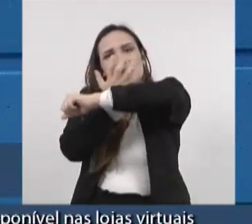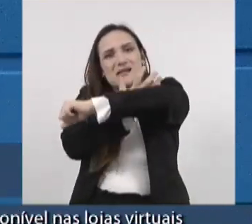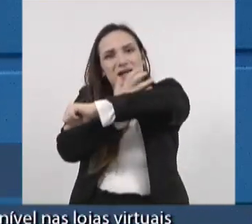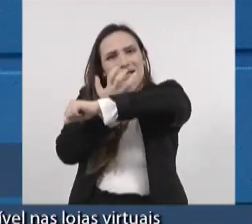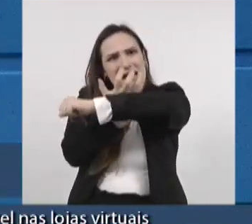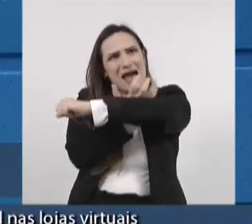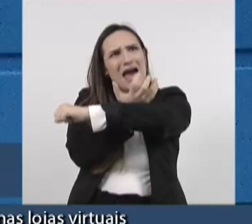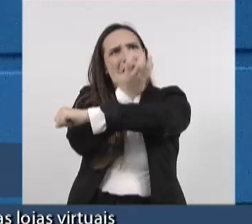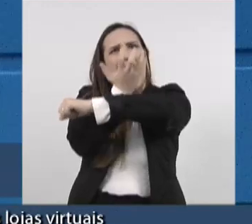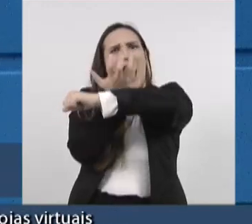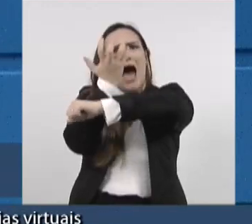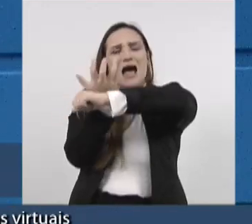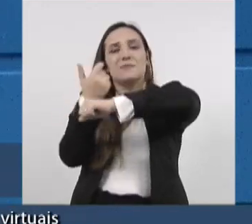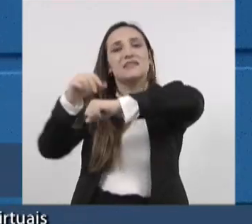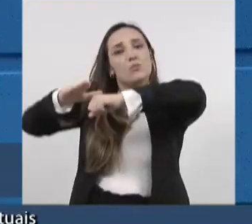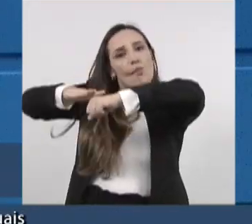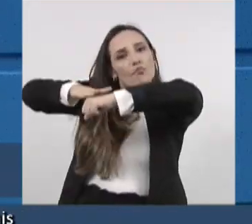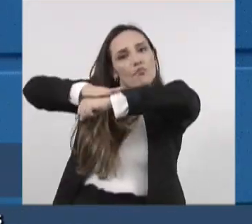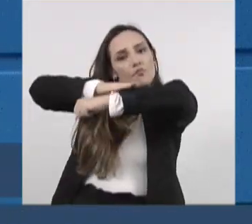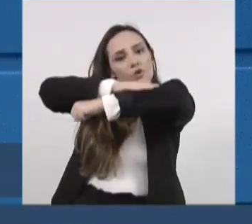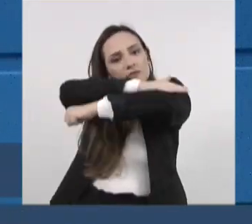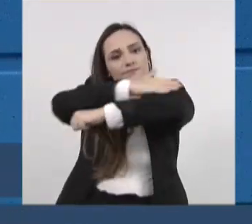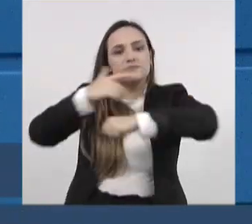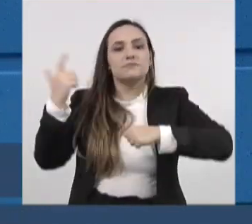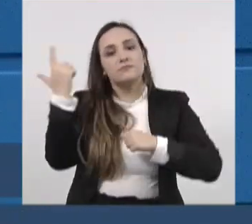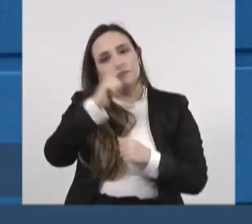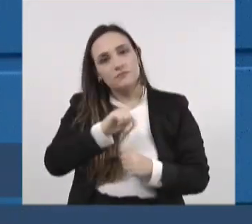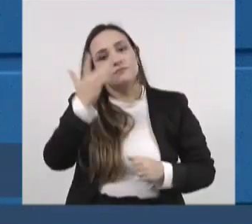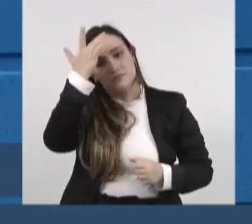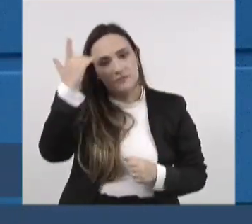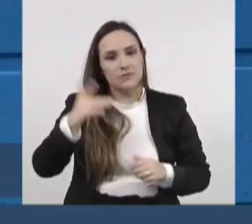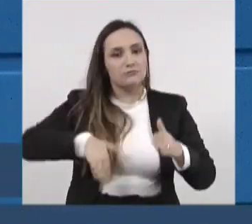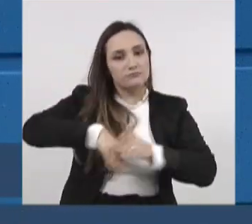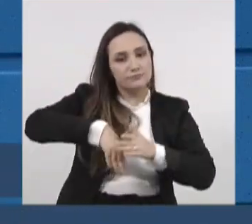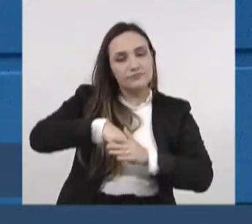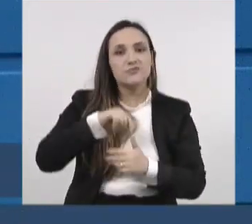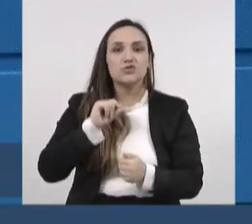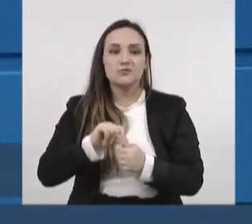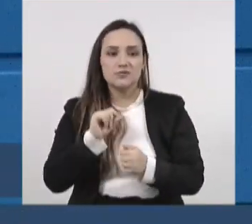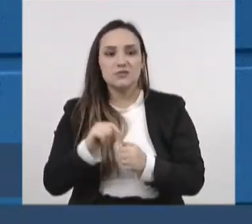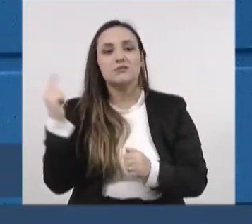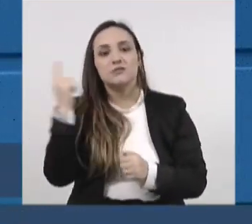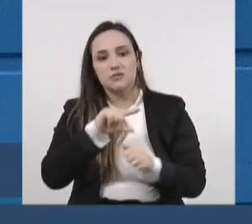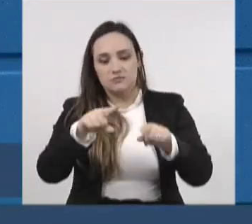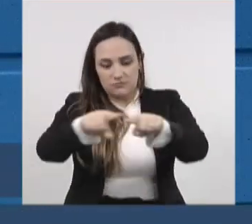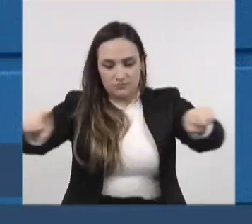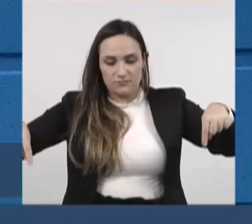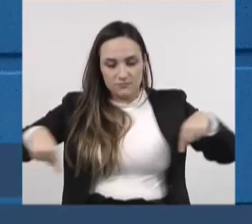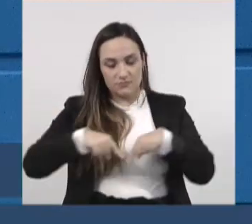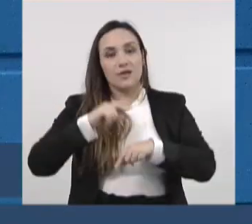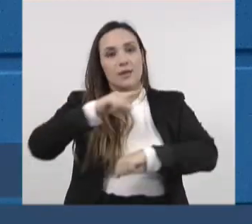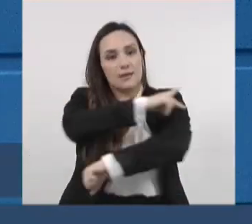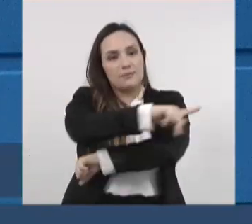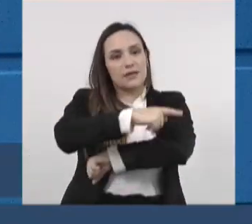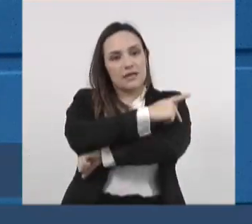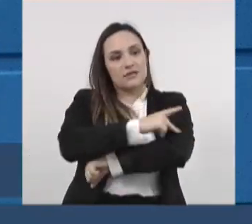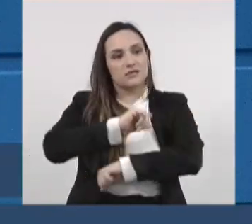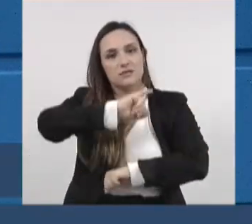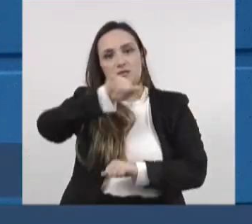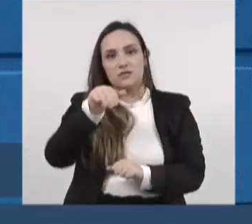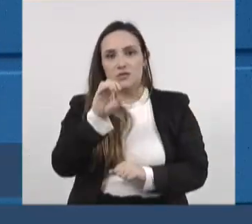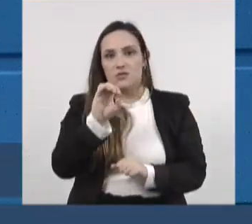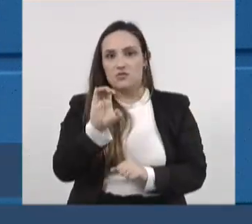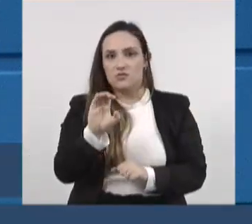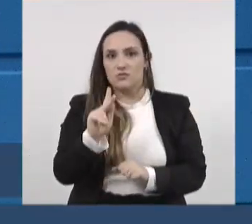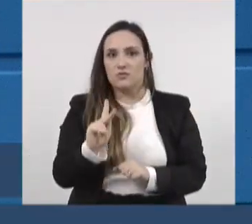e tratamento necessário para sua melhor utilização pelos futebolistas sem o gramado. O campo fica localizado na praça do bairro Jockey